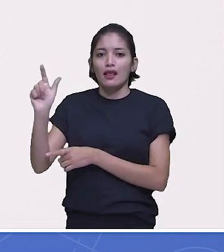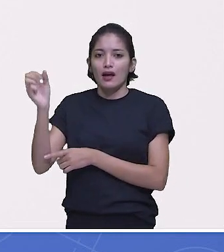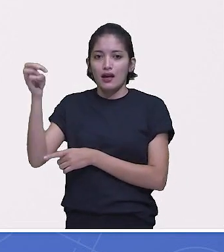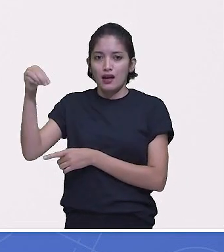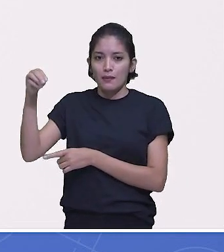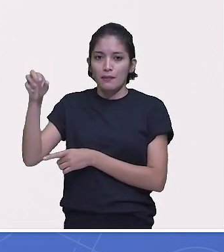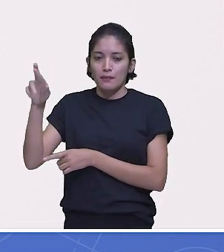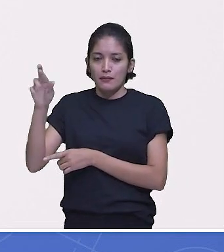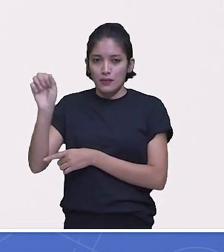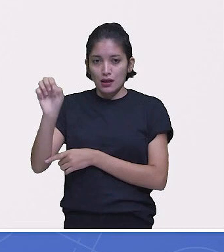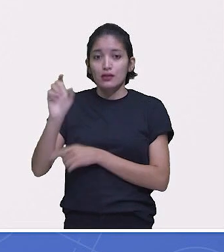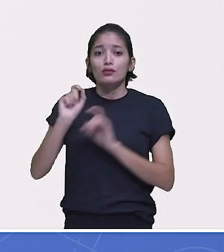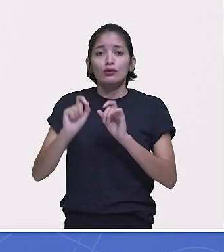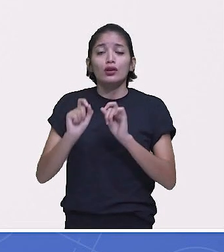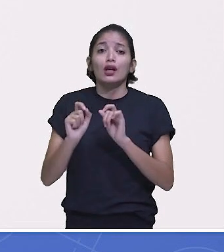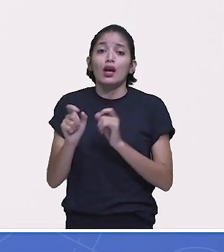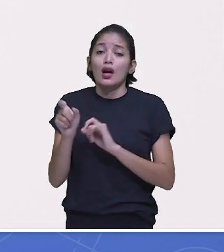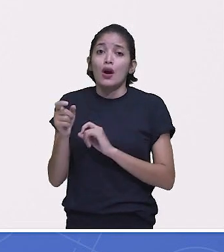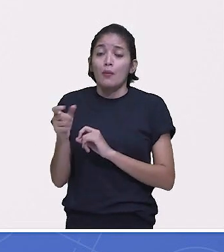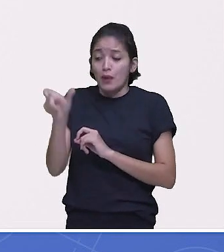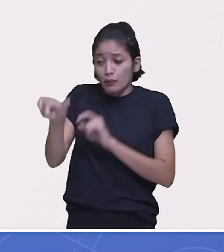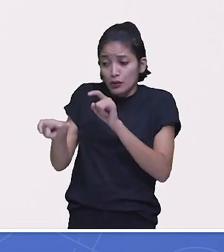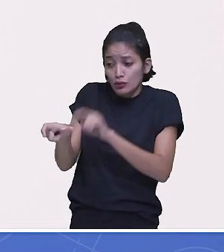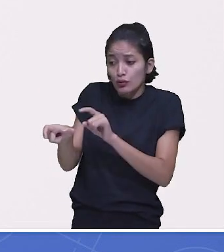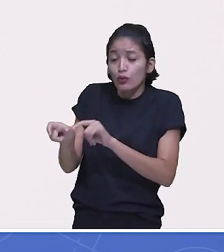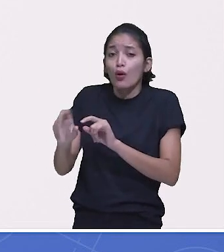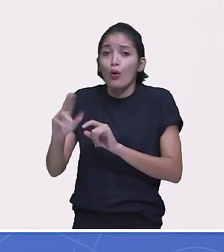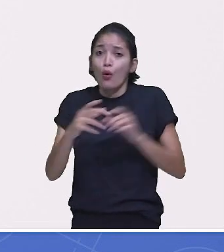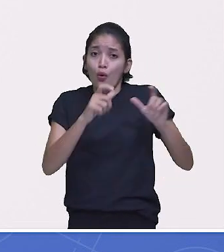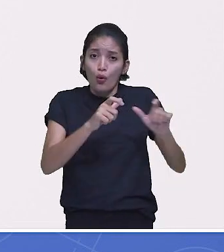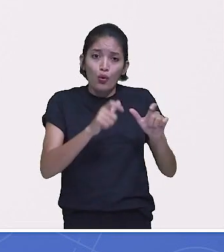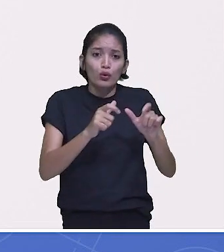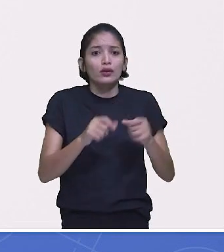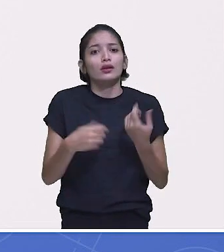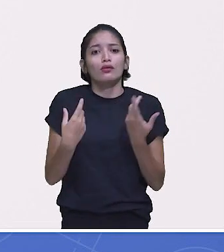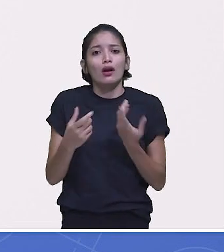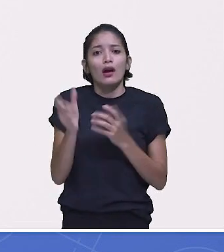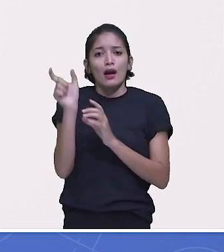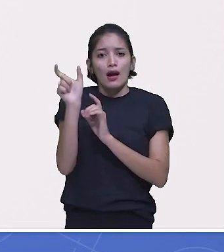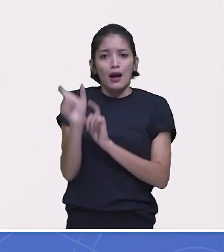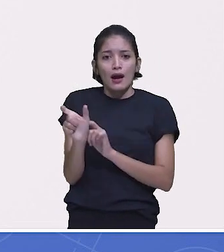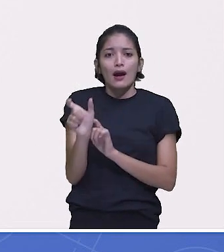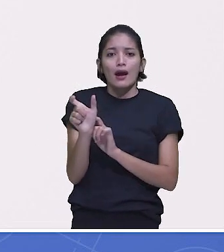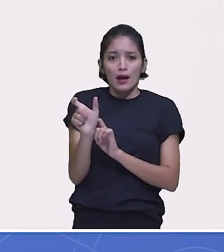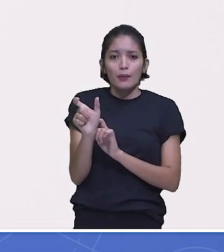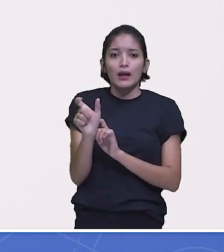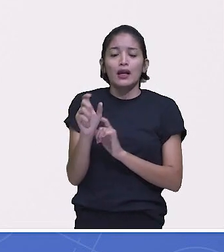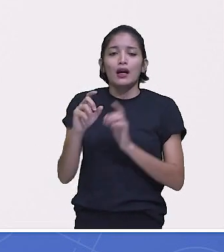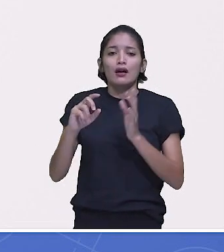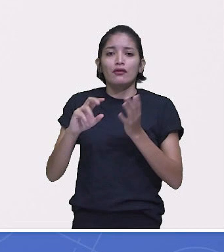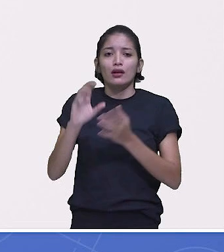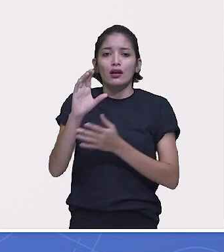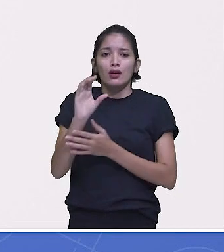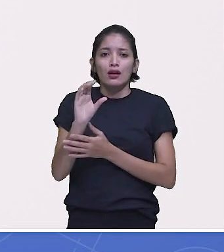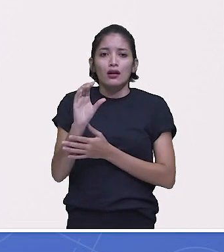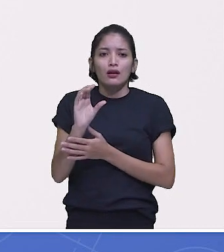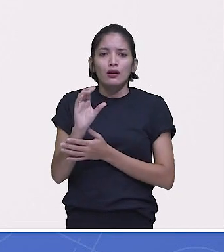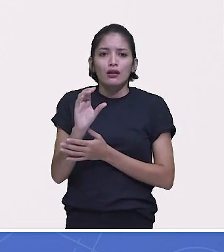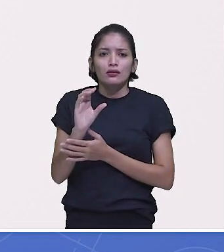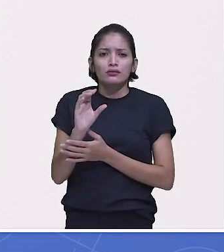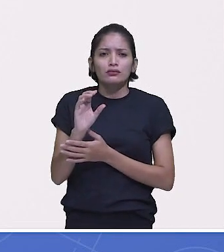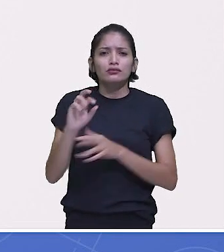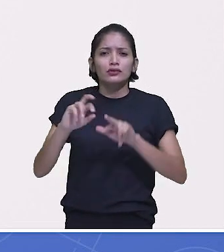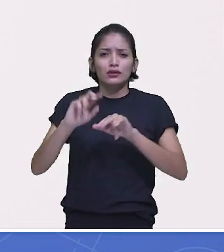onde algo ou alguém está localizado. A palavra ubicação tem a ver com localização, ok? As